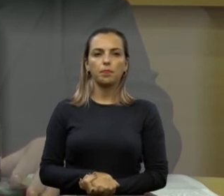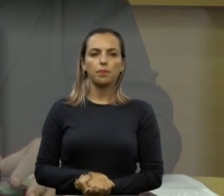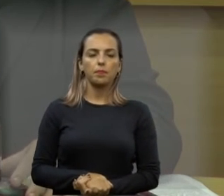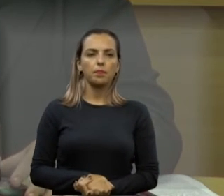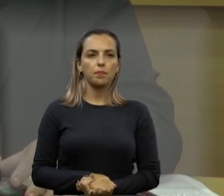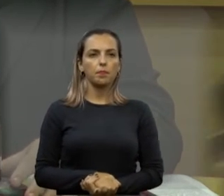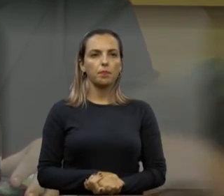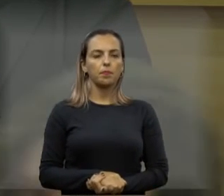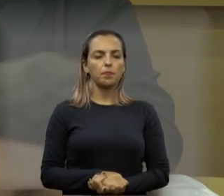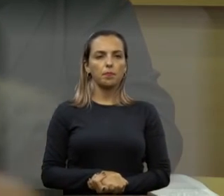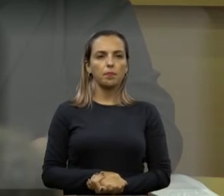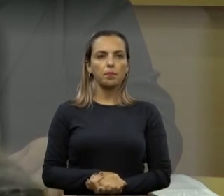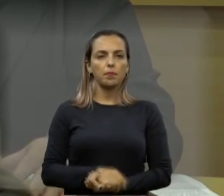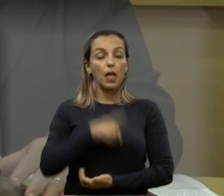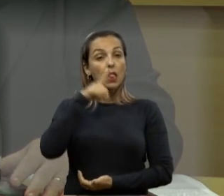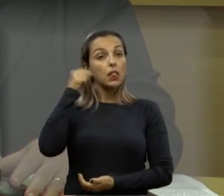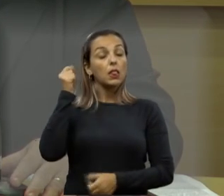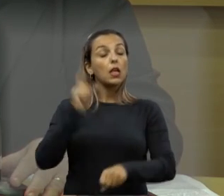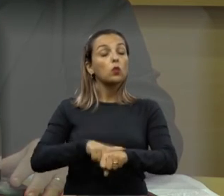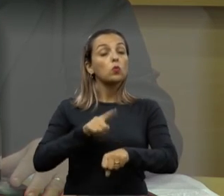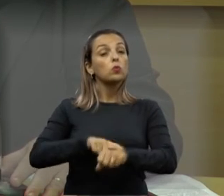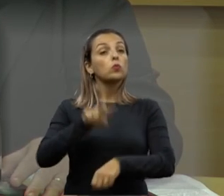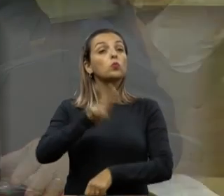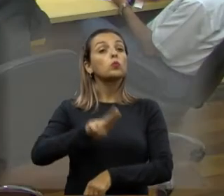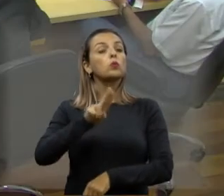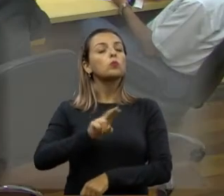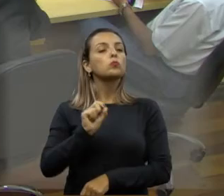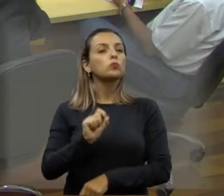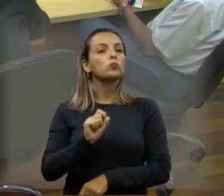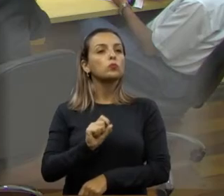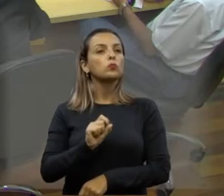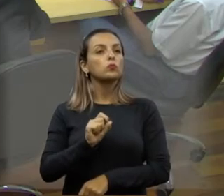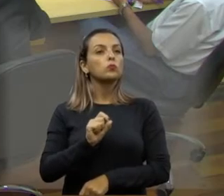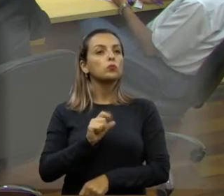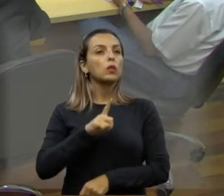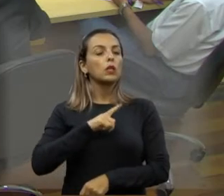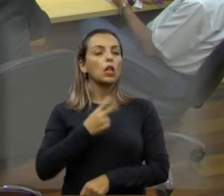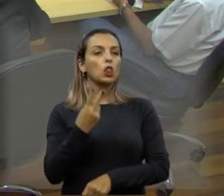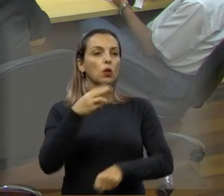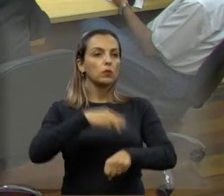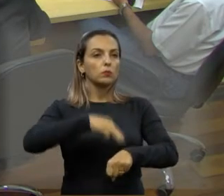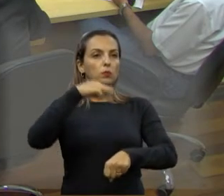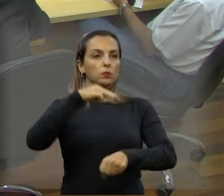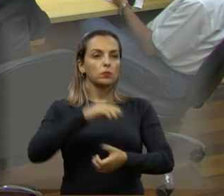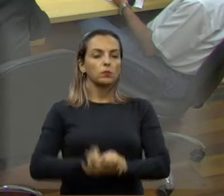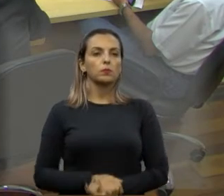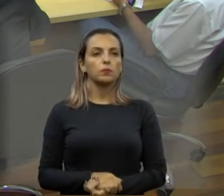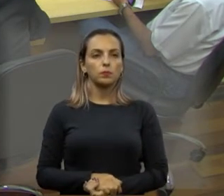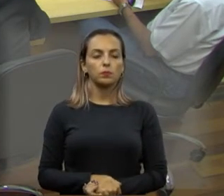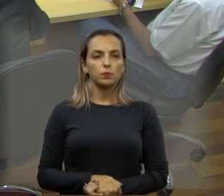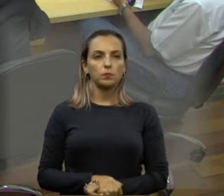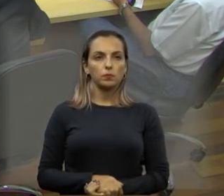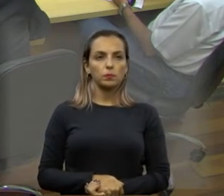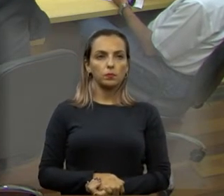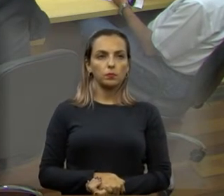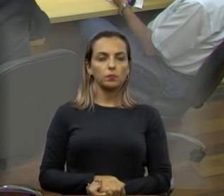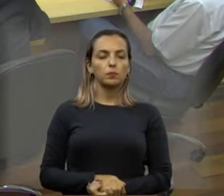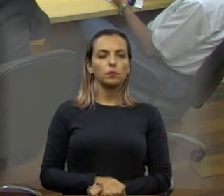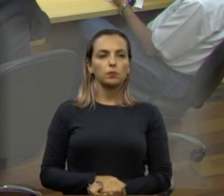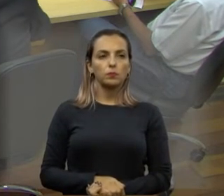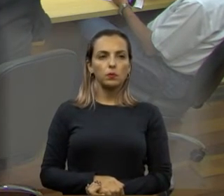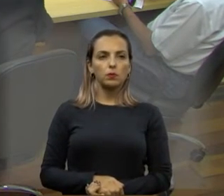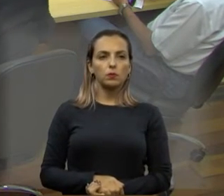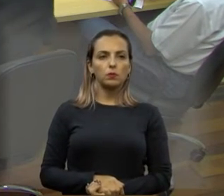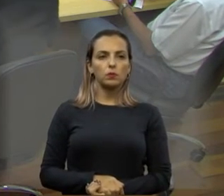o vereador aluna vai usar reserva de tempo e a vereadora Luna tem dois minutos não dois minutos e